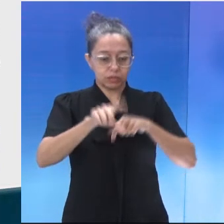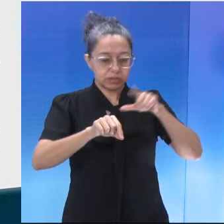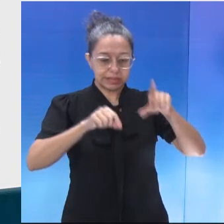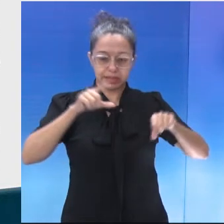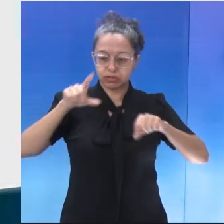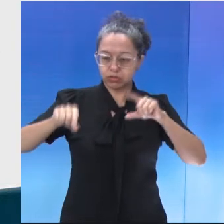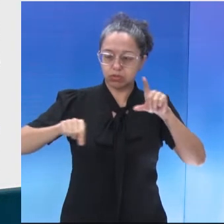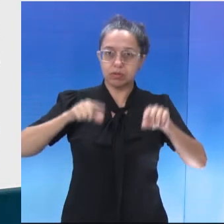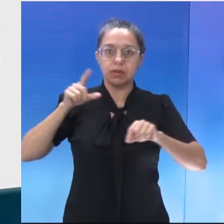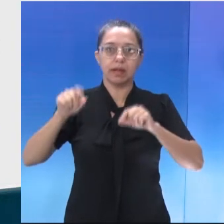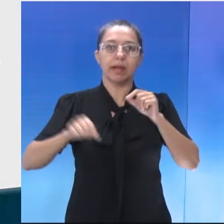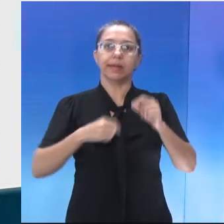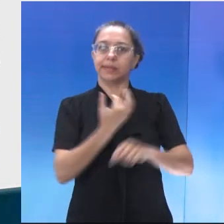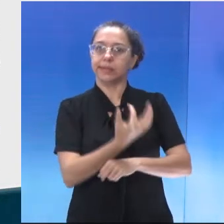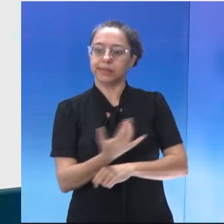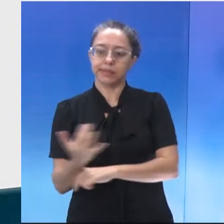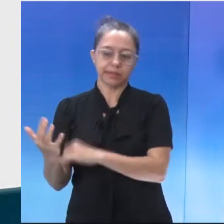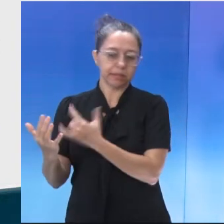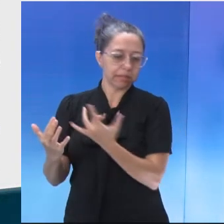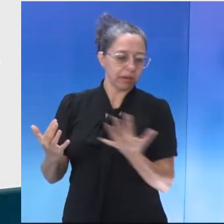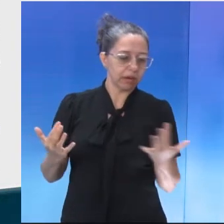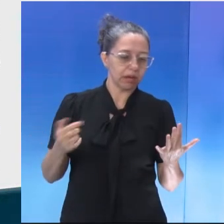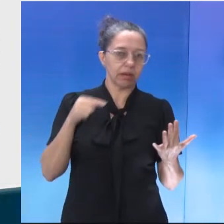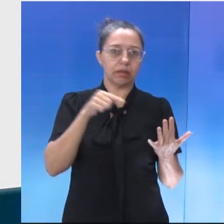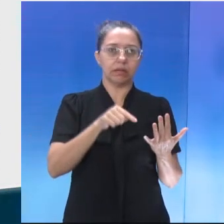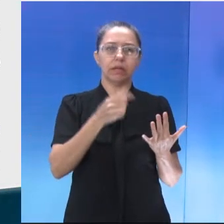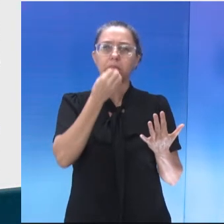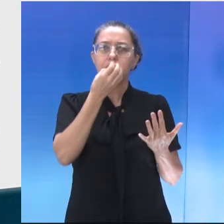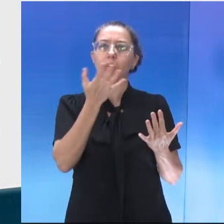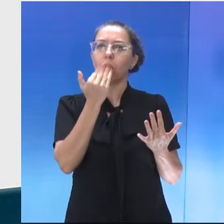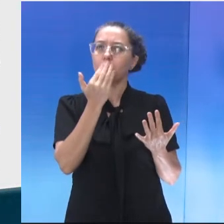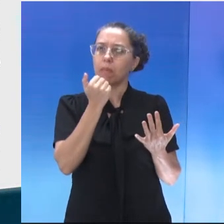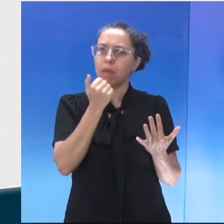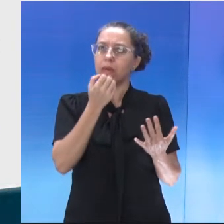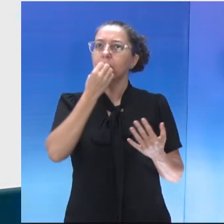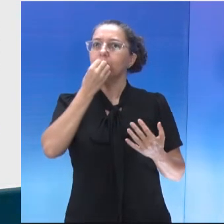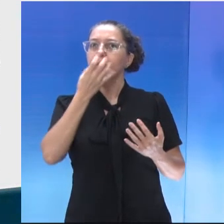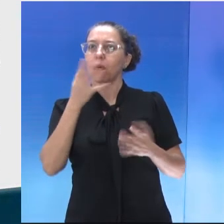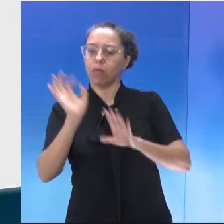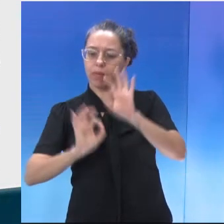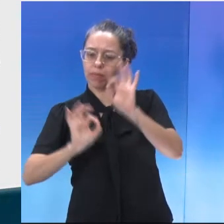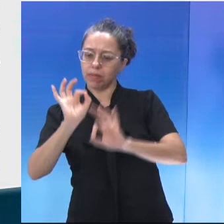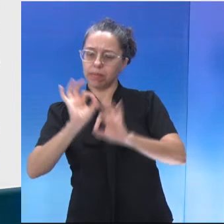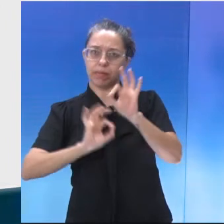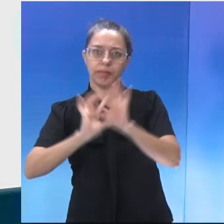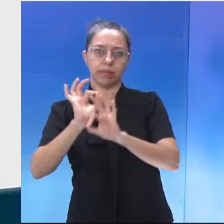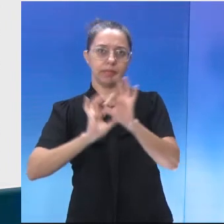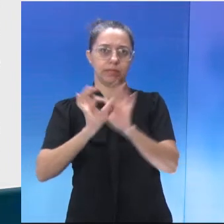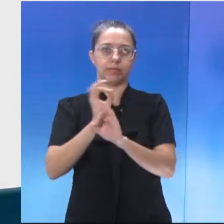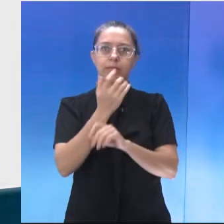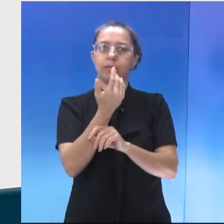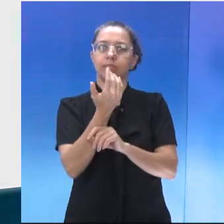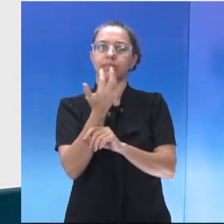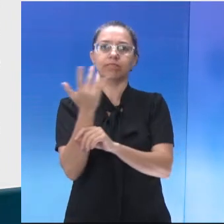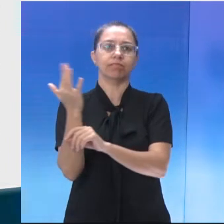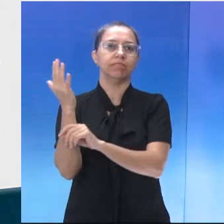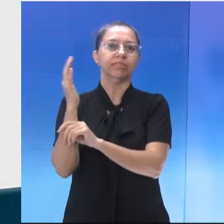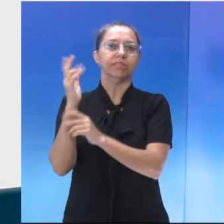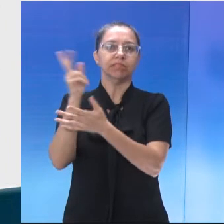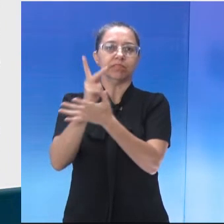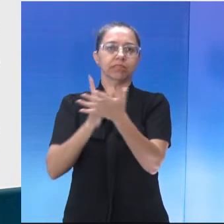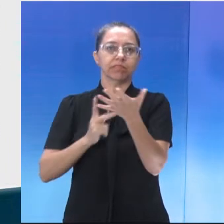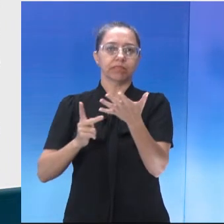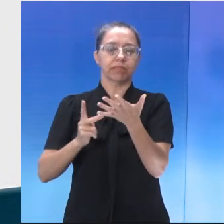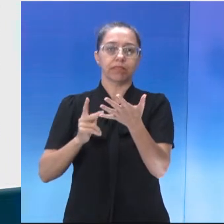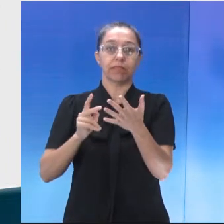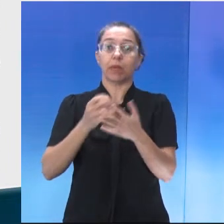poderiam ser úteis ao homem. É bom para comer? É bom para o artesanato? É bom para fazer casa? E em um segundo